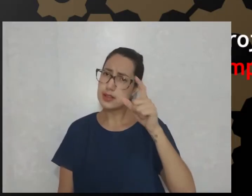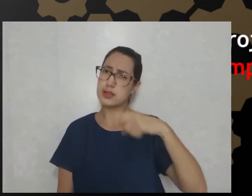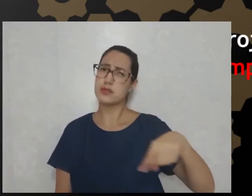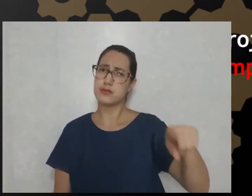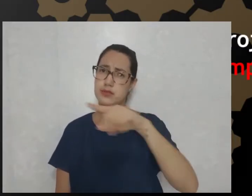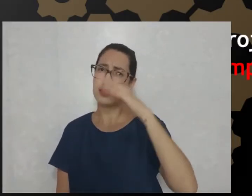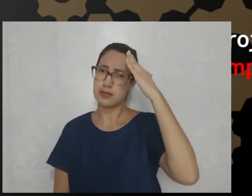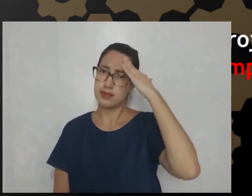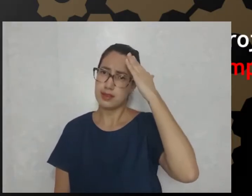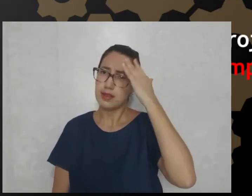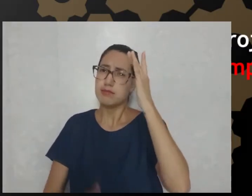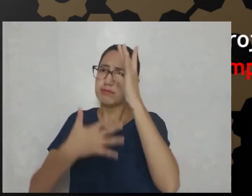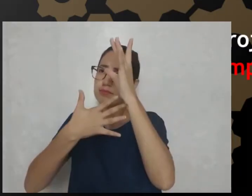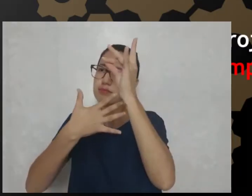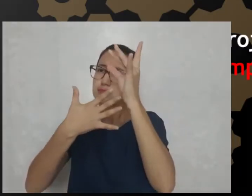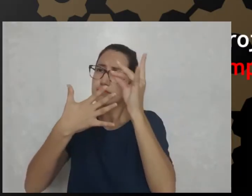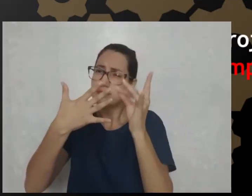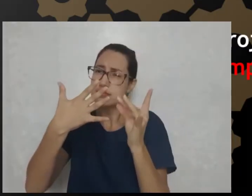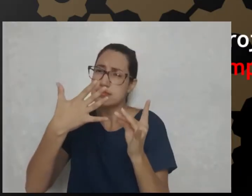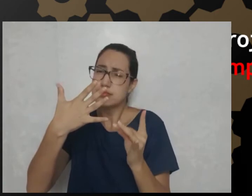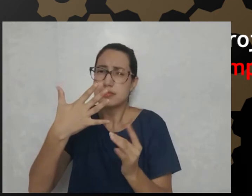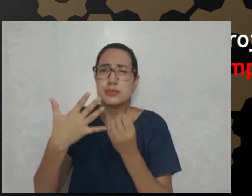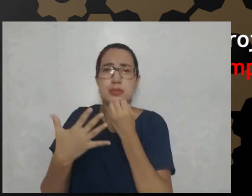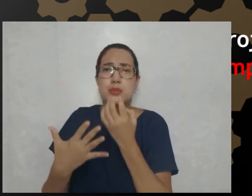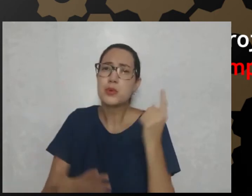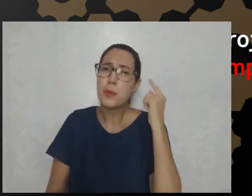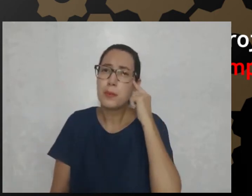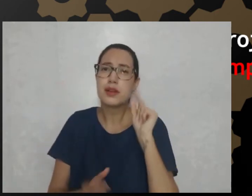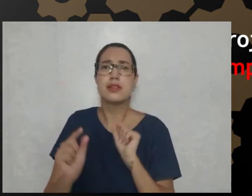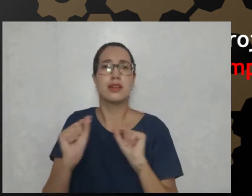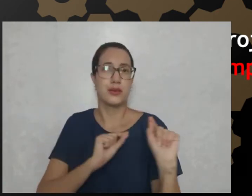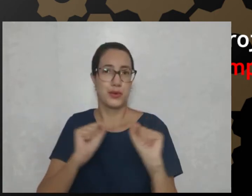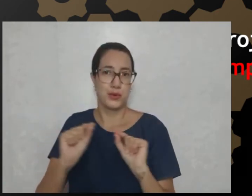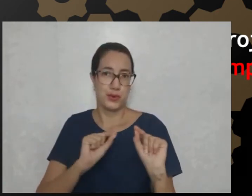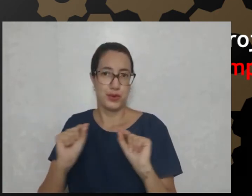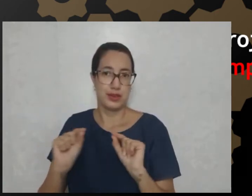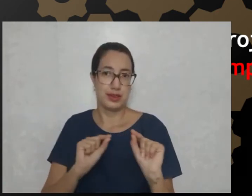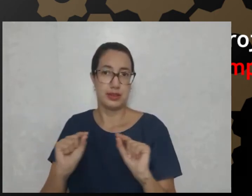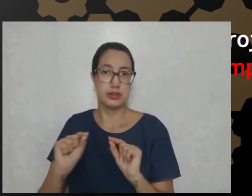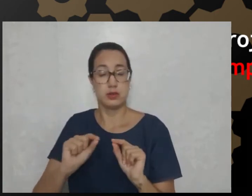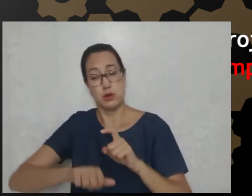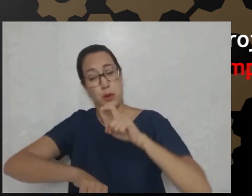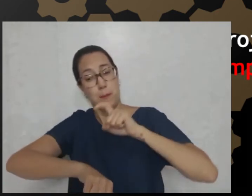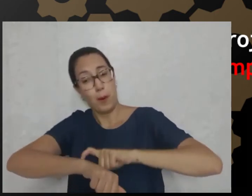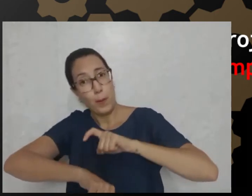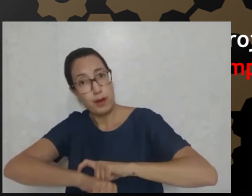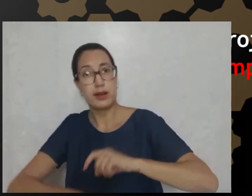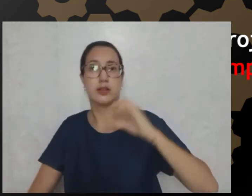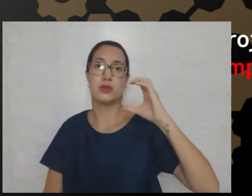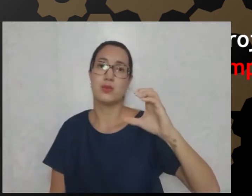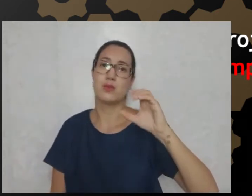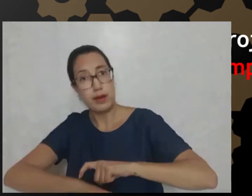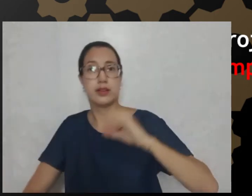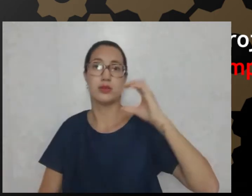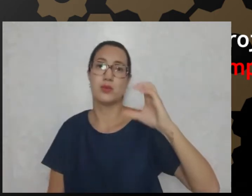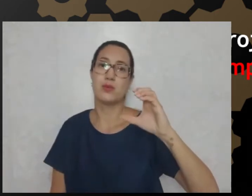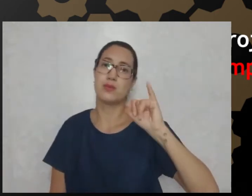de refinamento, seria você pensar em delimitação de circunstâncias. Ou seja, isso é geralmente você pensar